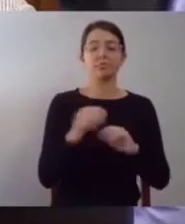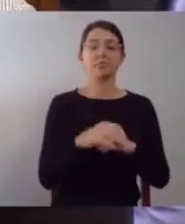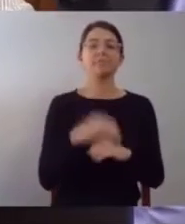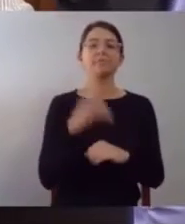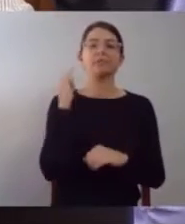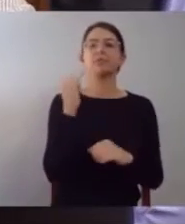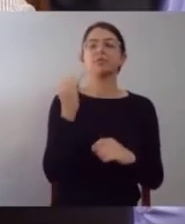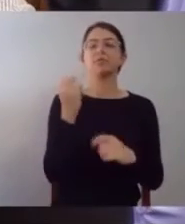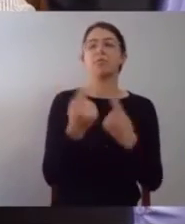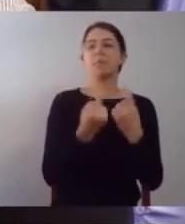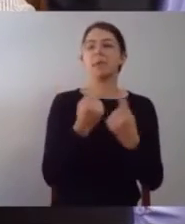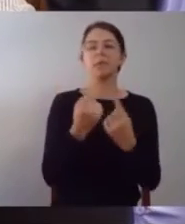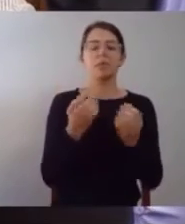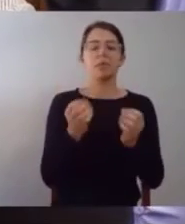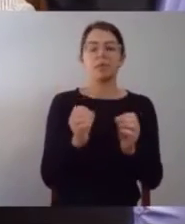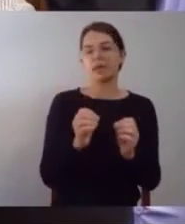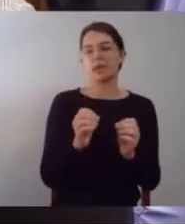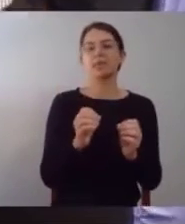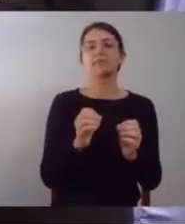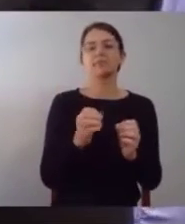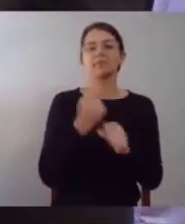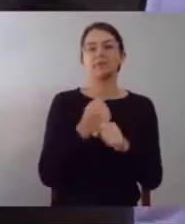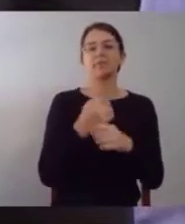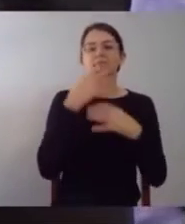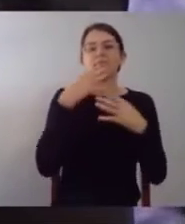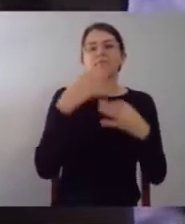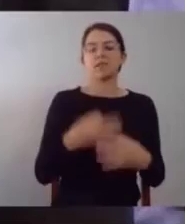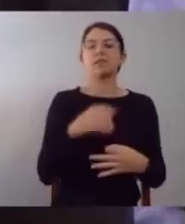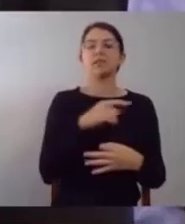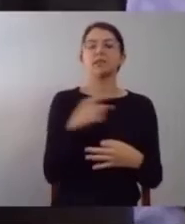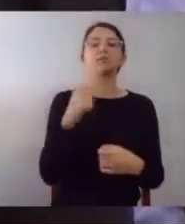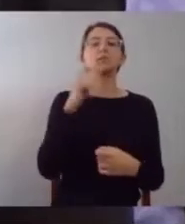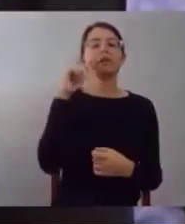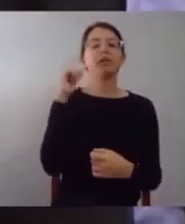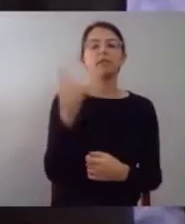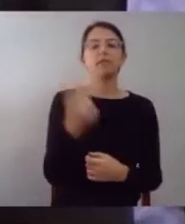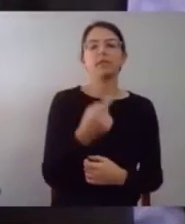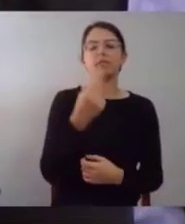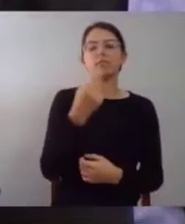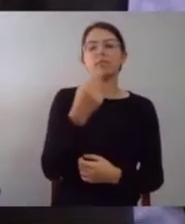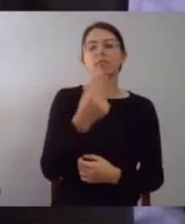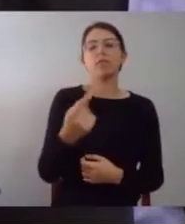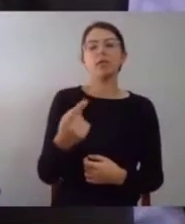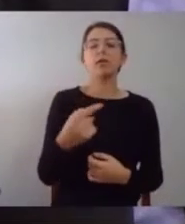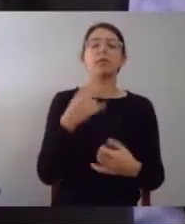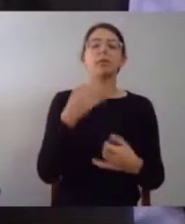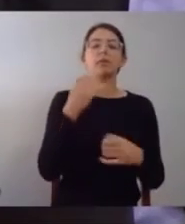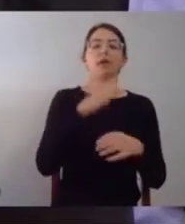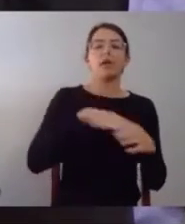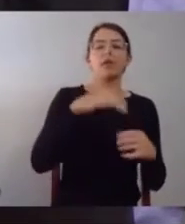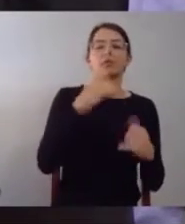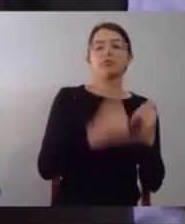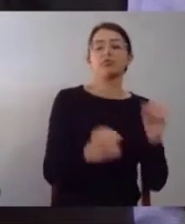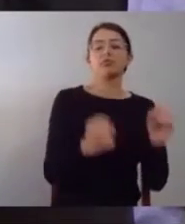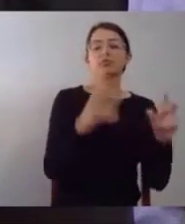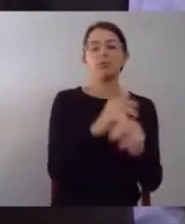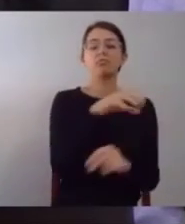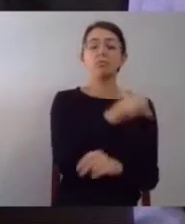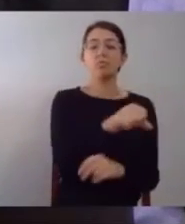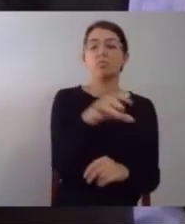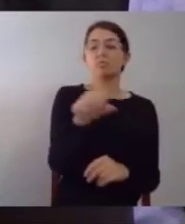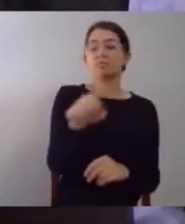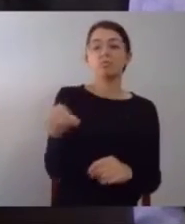trabalho de forma séria que não encontre em cada revisão novas áreas de risco ou que não encontre necessidade de melhorar